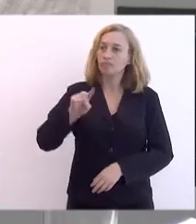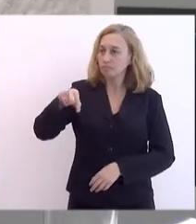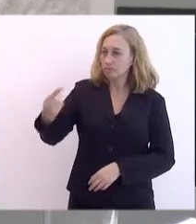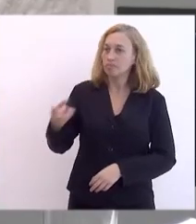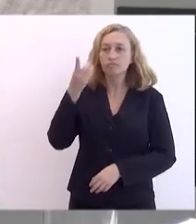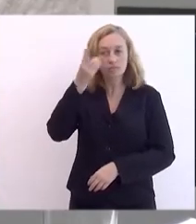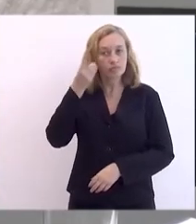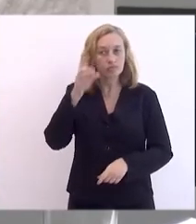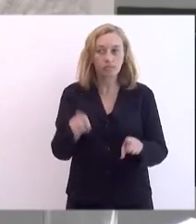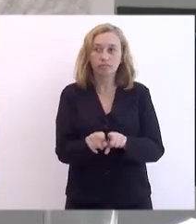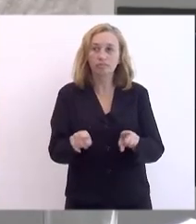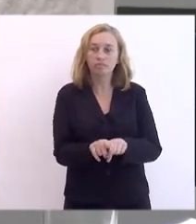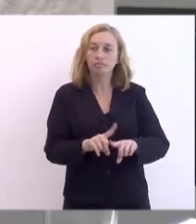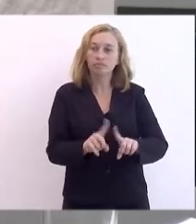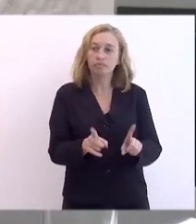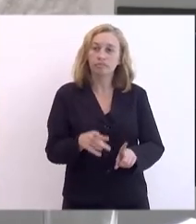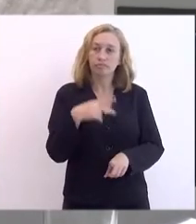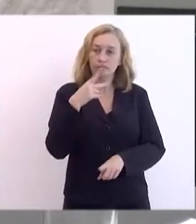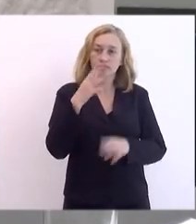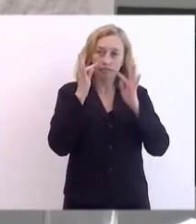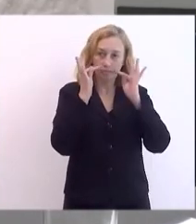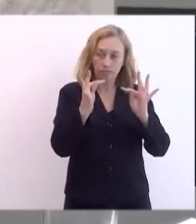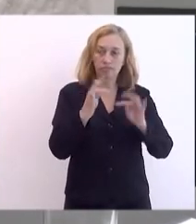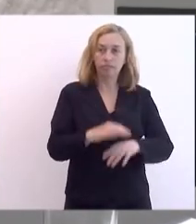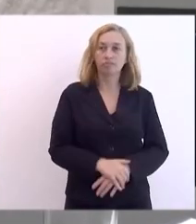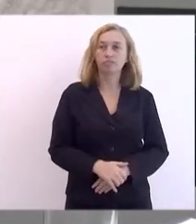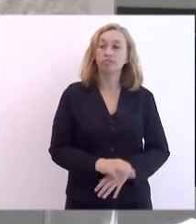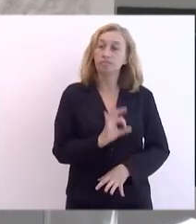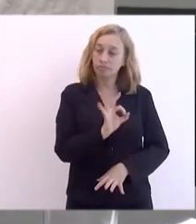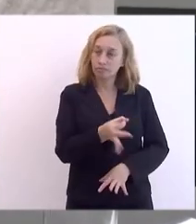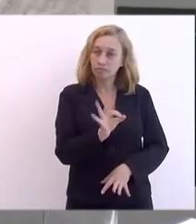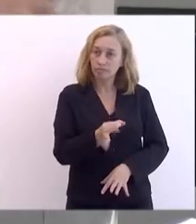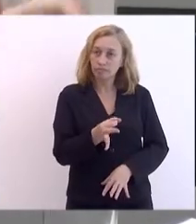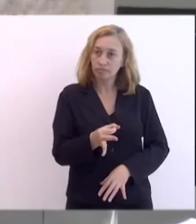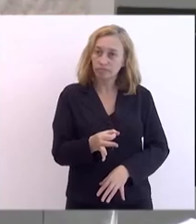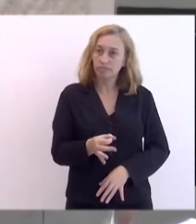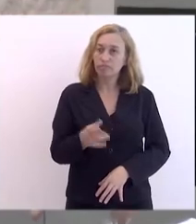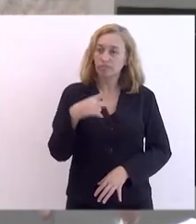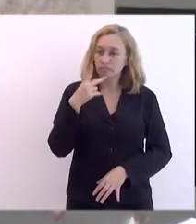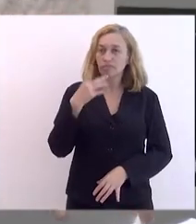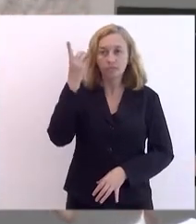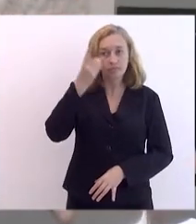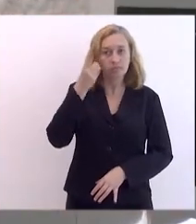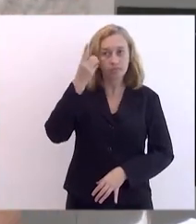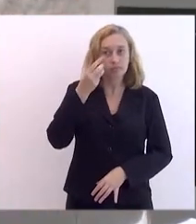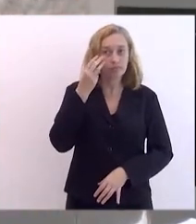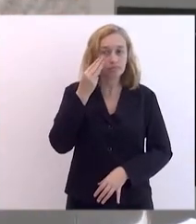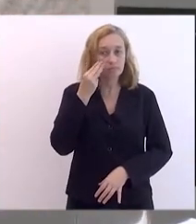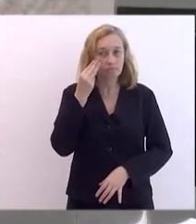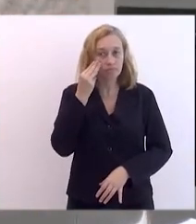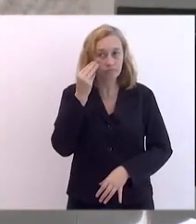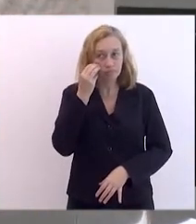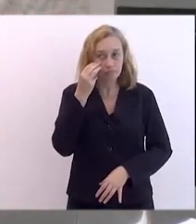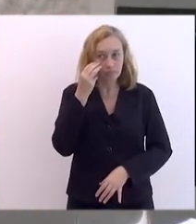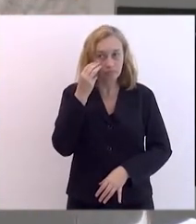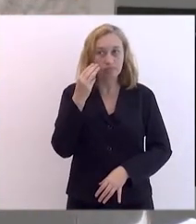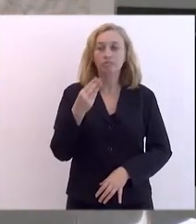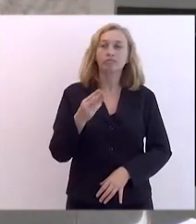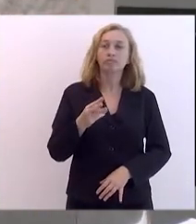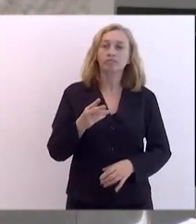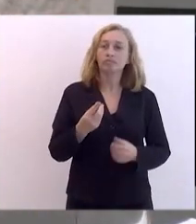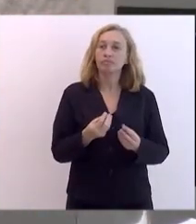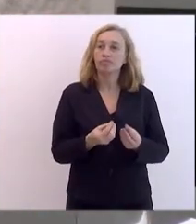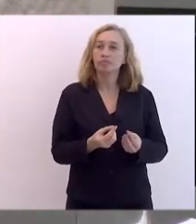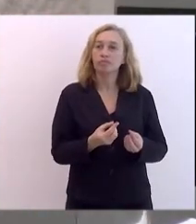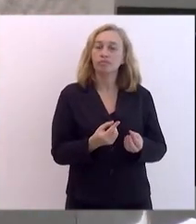também, mas estou obrigado a dar esse testemunho. É evidente, também me filio às palavras do deputado Valdec, a tentativa clara de assassinato